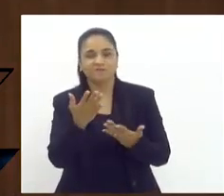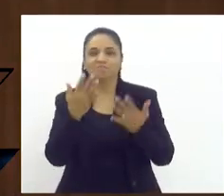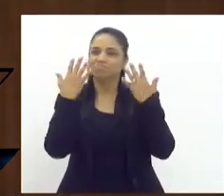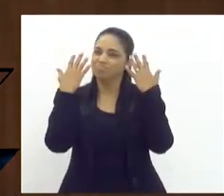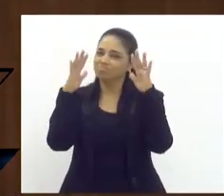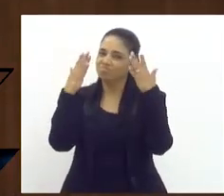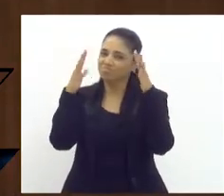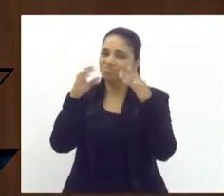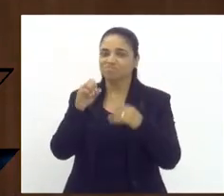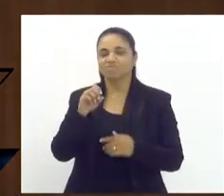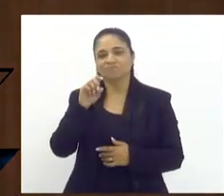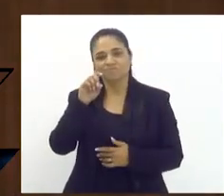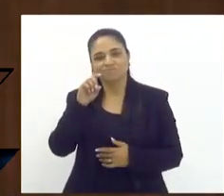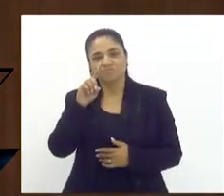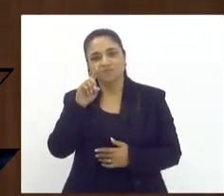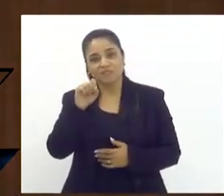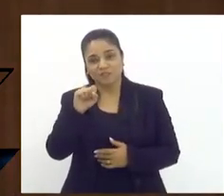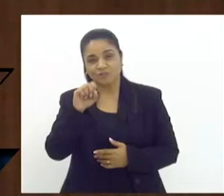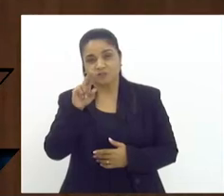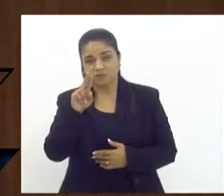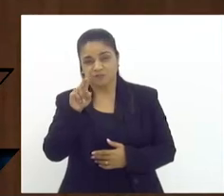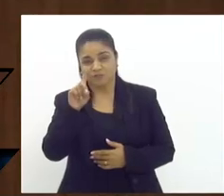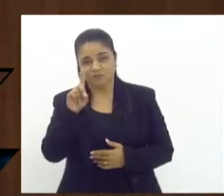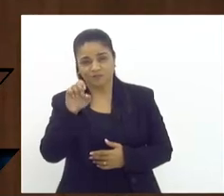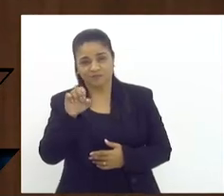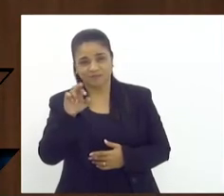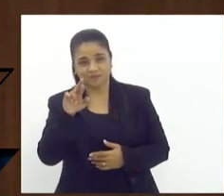parabéns a Sudeste mais uma vez obrigado